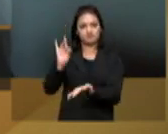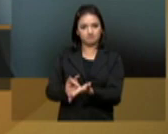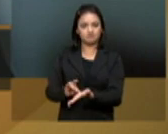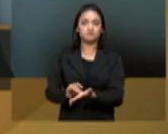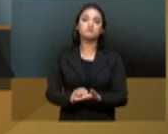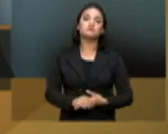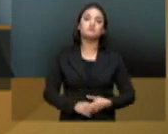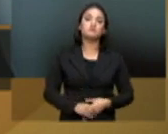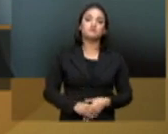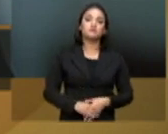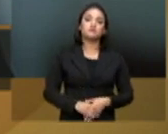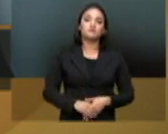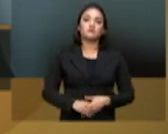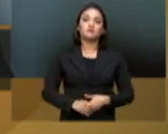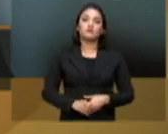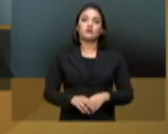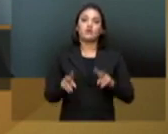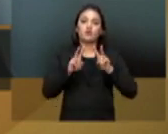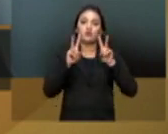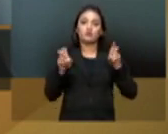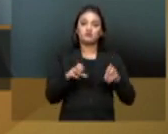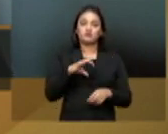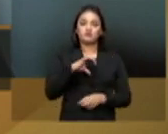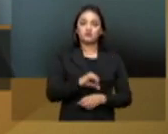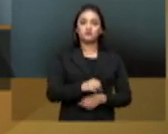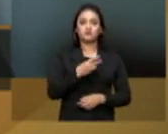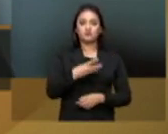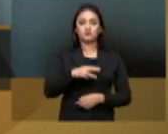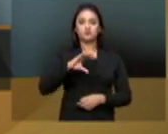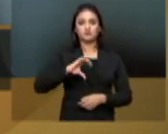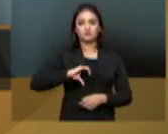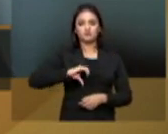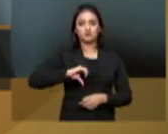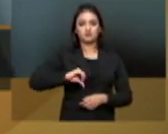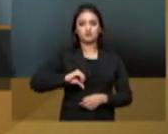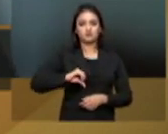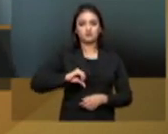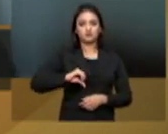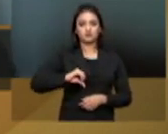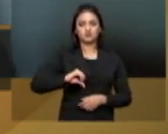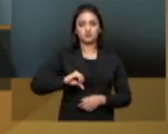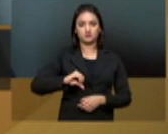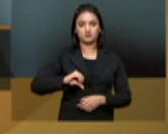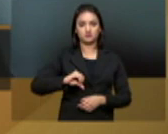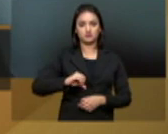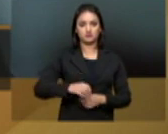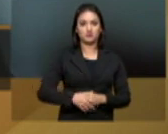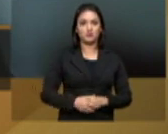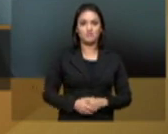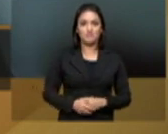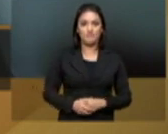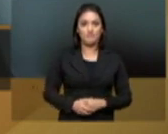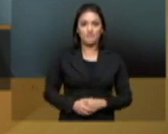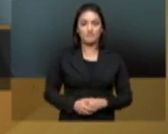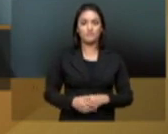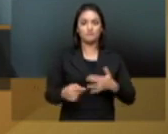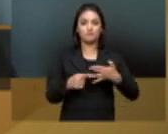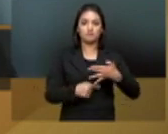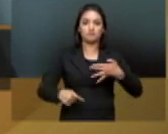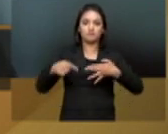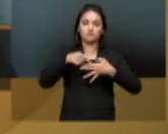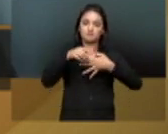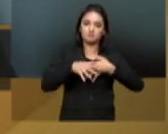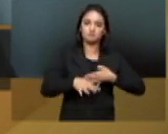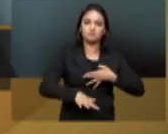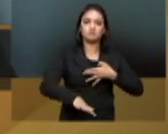que pertine ao tema 939 da gestão por temas da repercussão geral